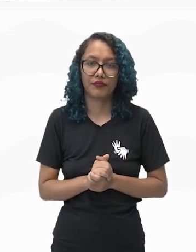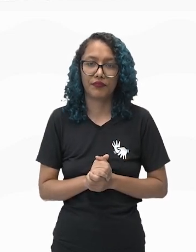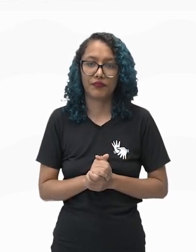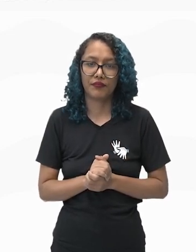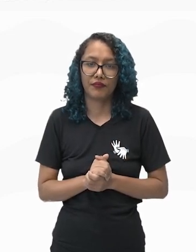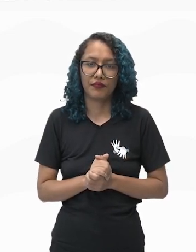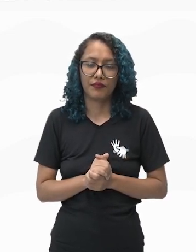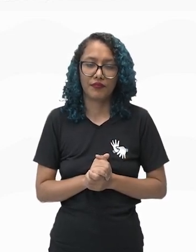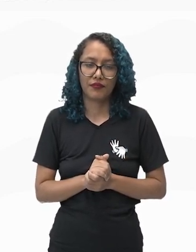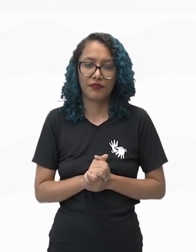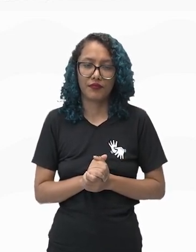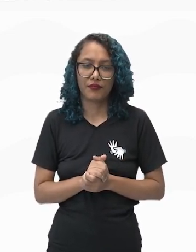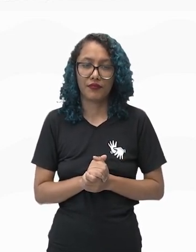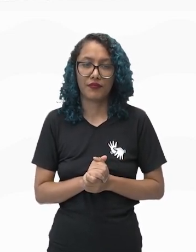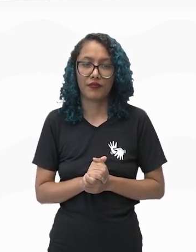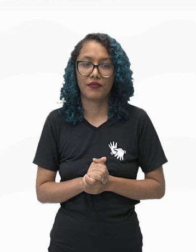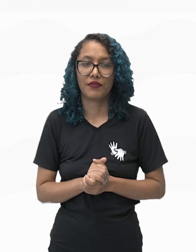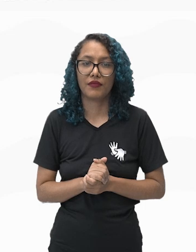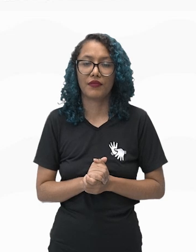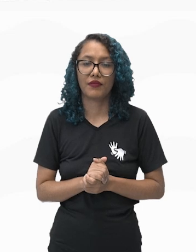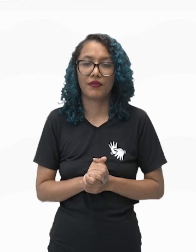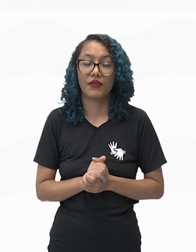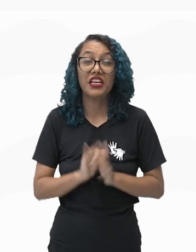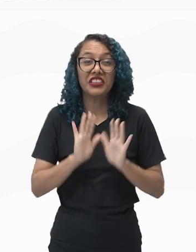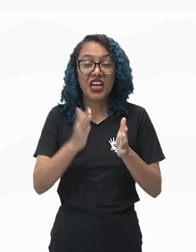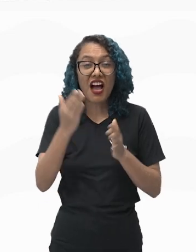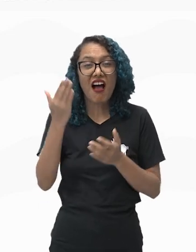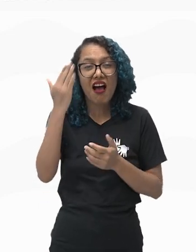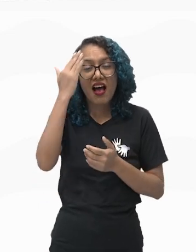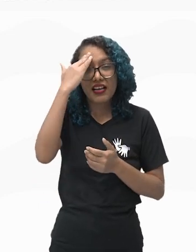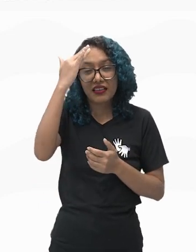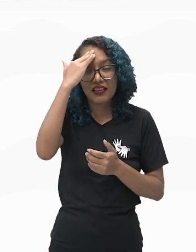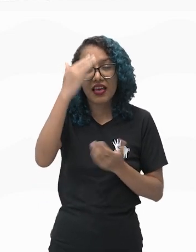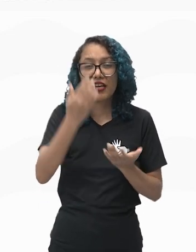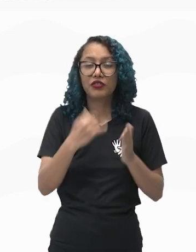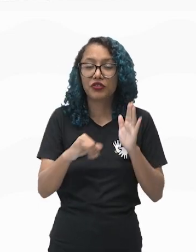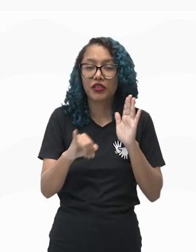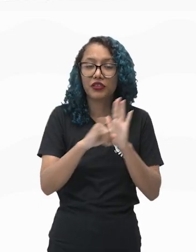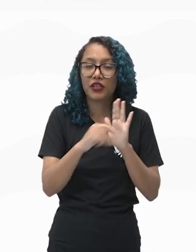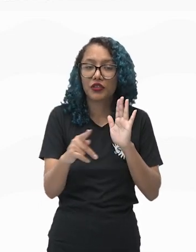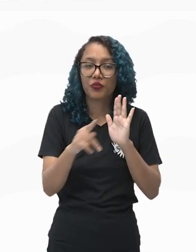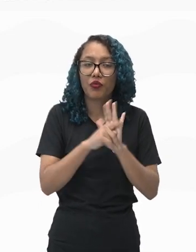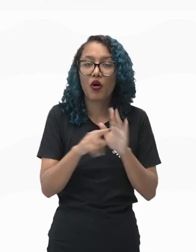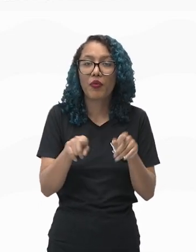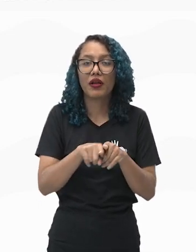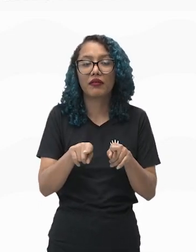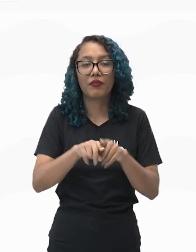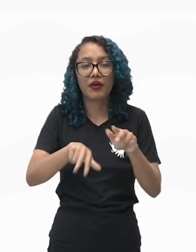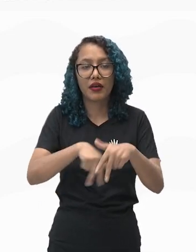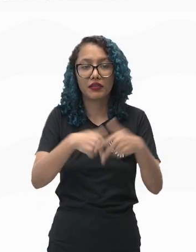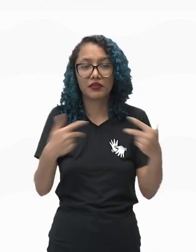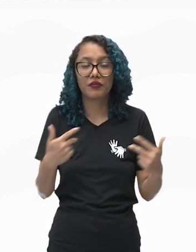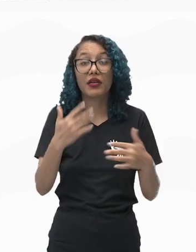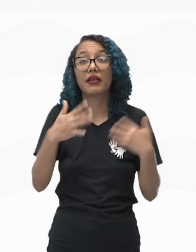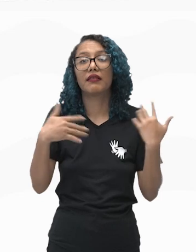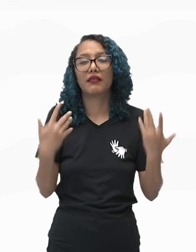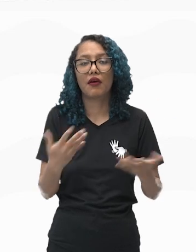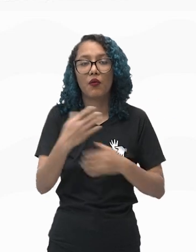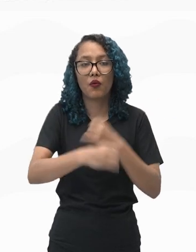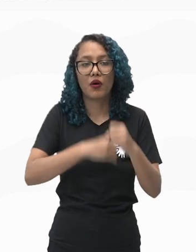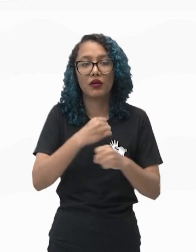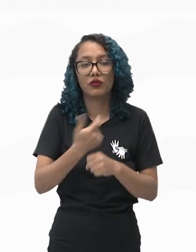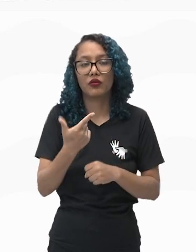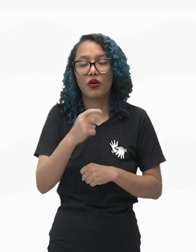enquanto identidade racial, enquanto identidade étnica. E nós vimos aí no ano de 2022, que foi o